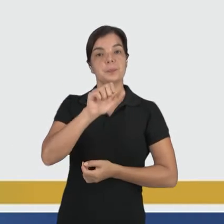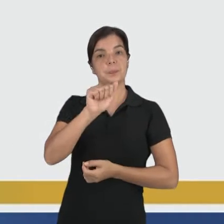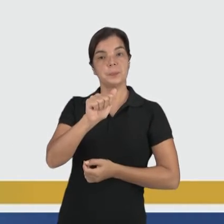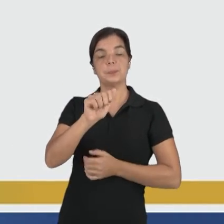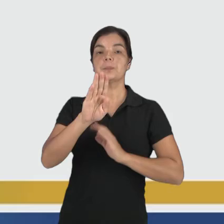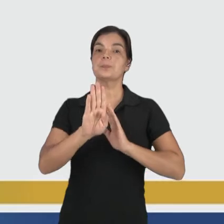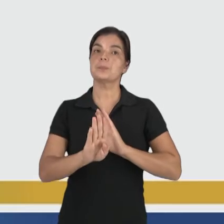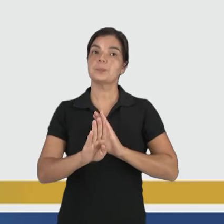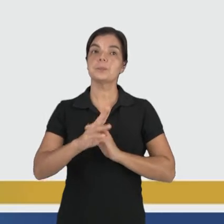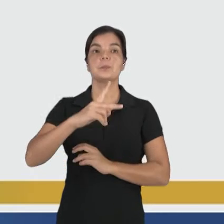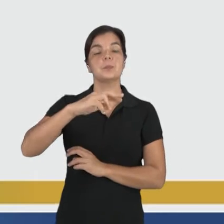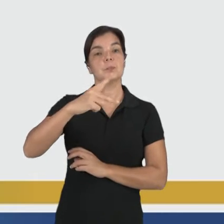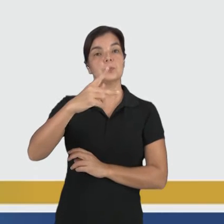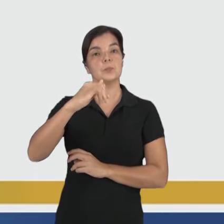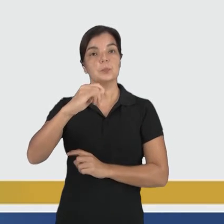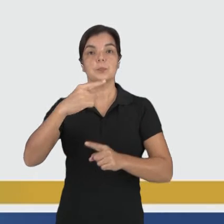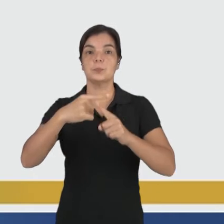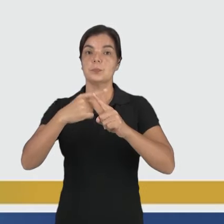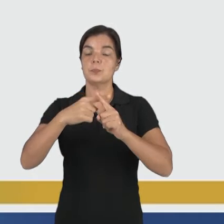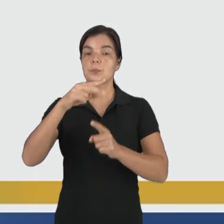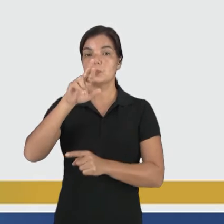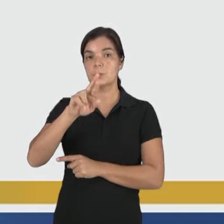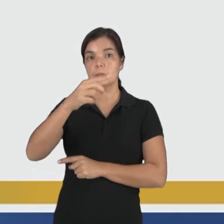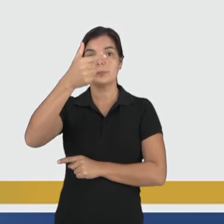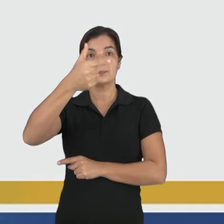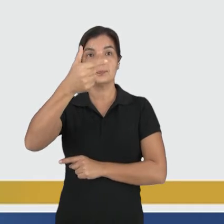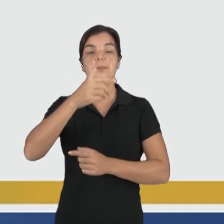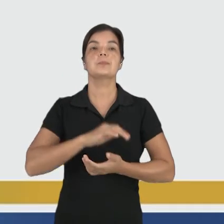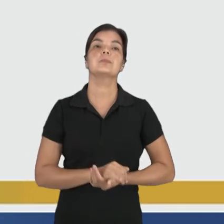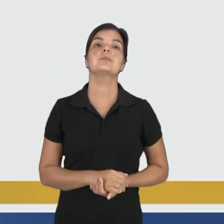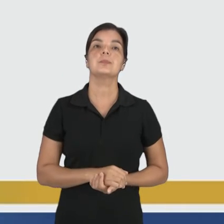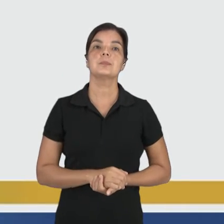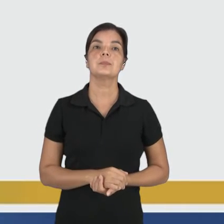ao π vezes r ao quadrado.